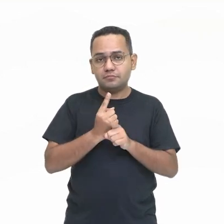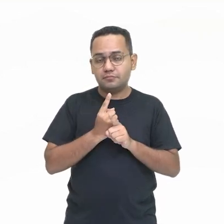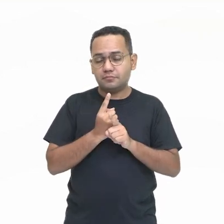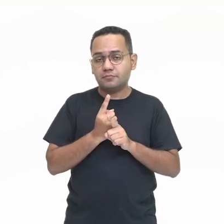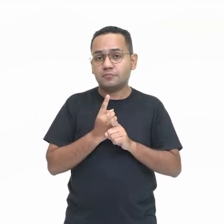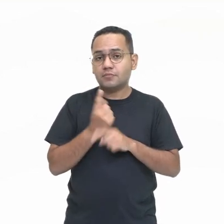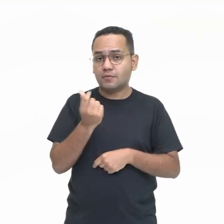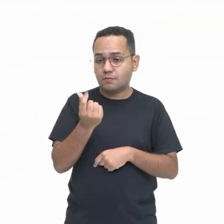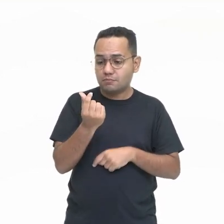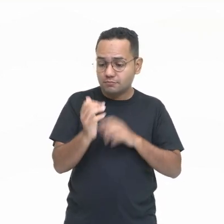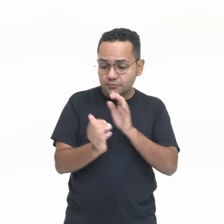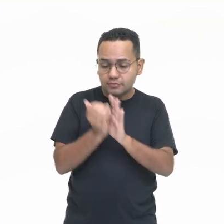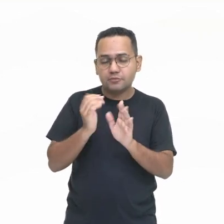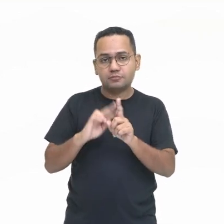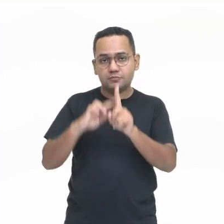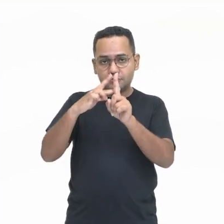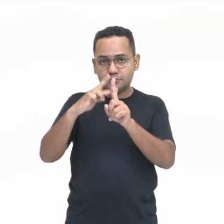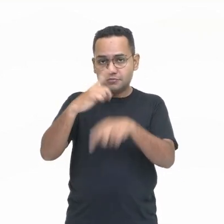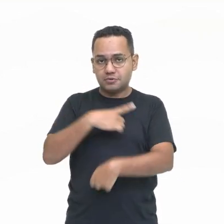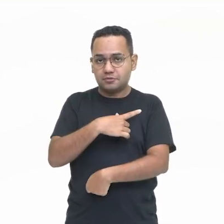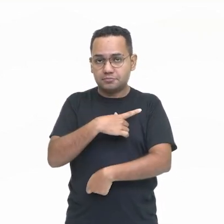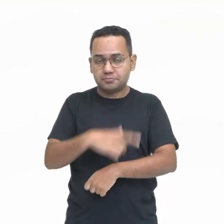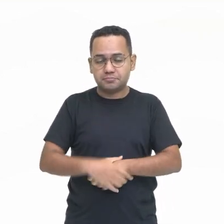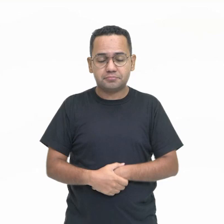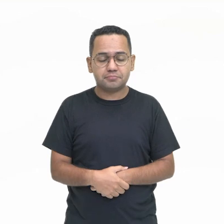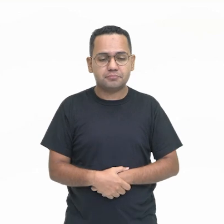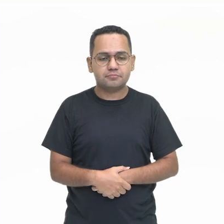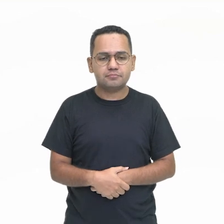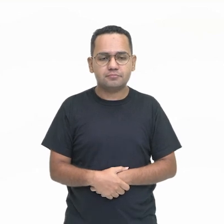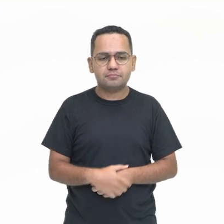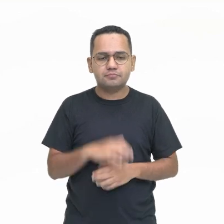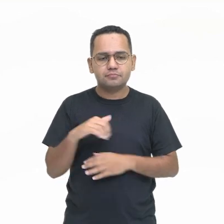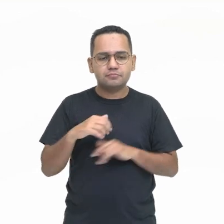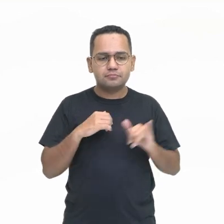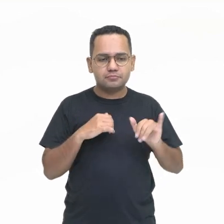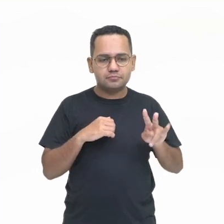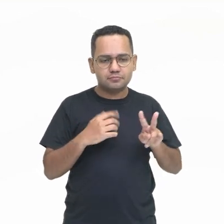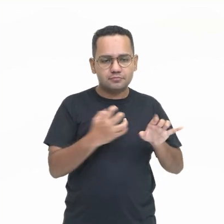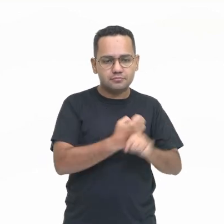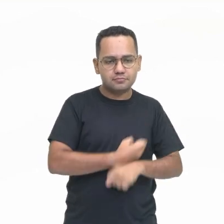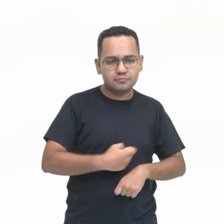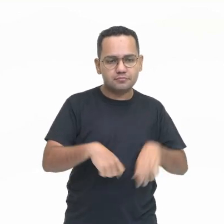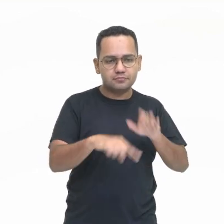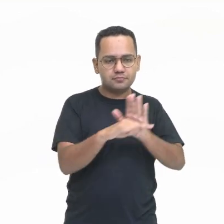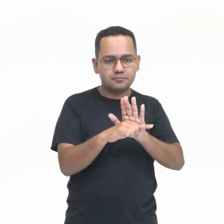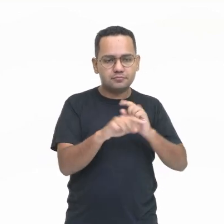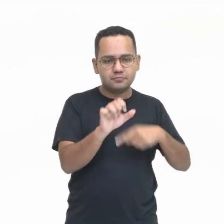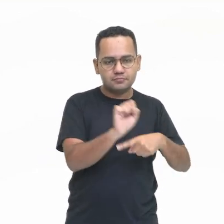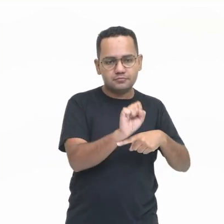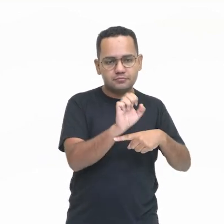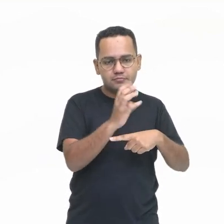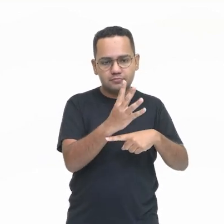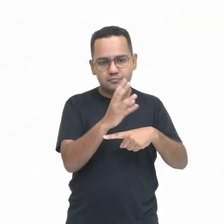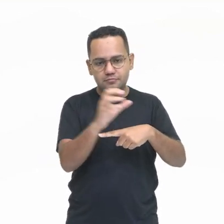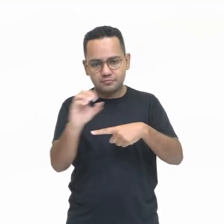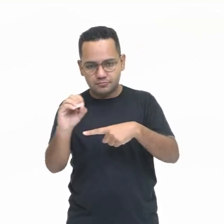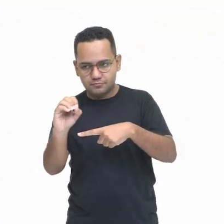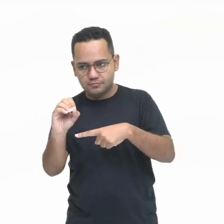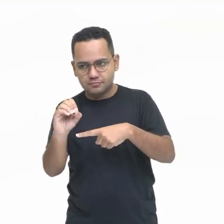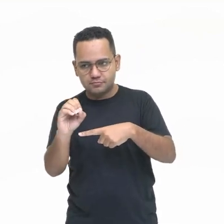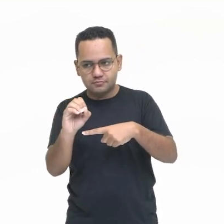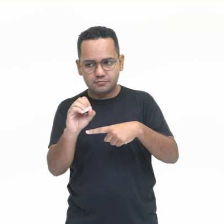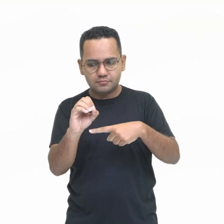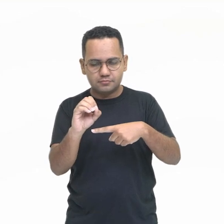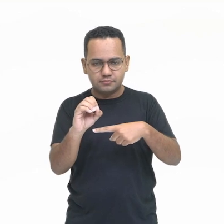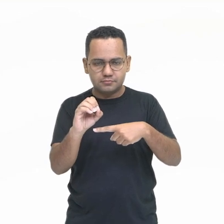lucro máximo que pode obter, certo? Então, utilizando a fórmula, y do vértice é igual